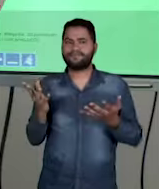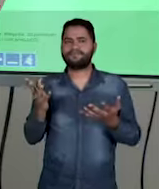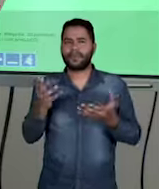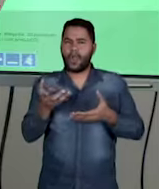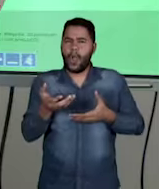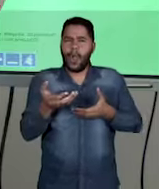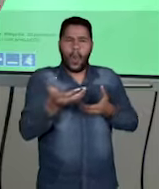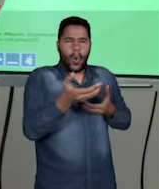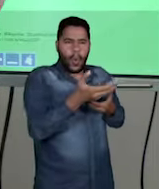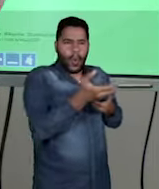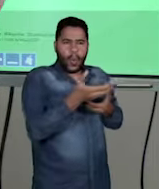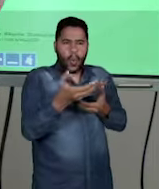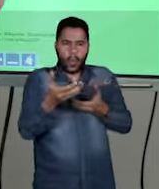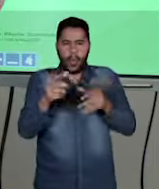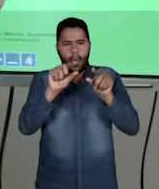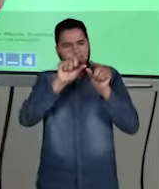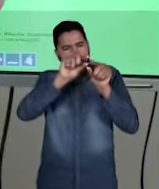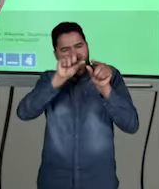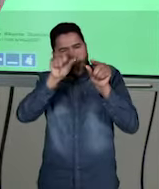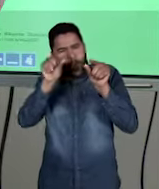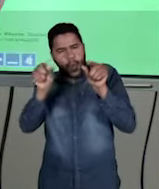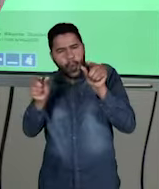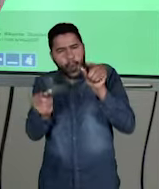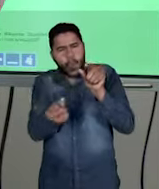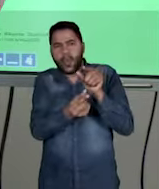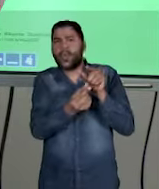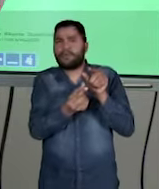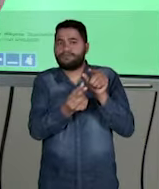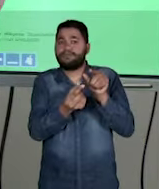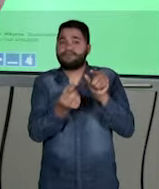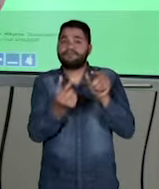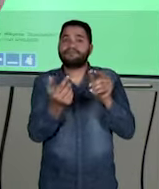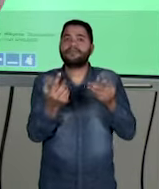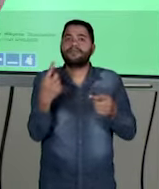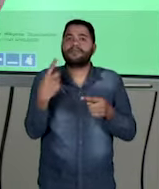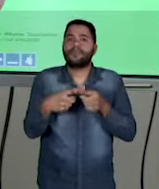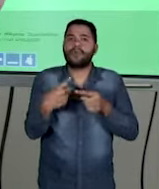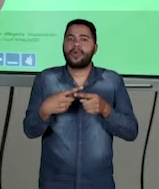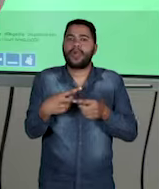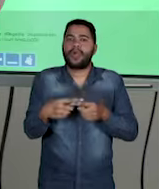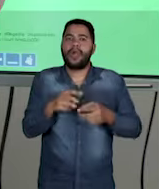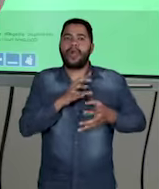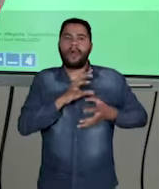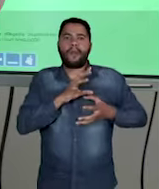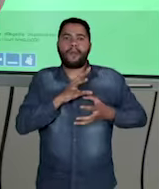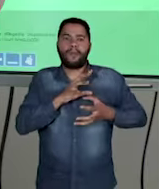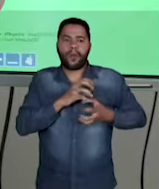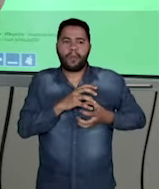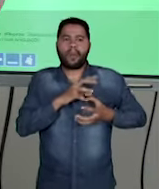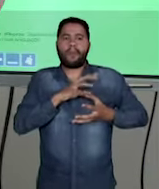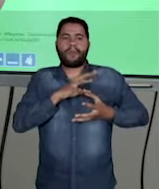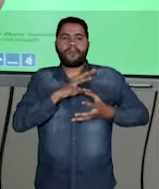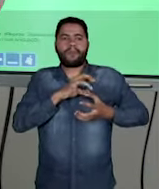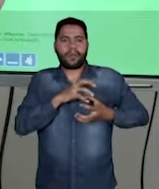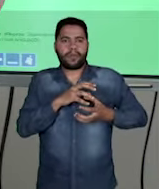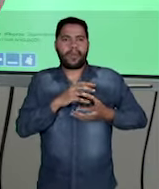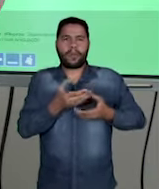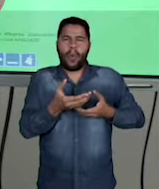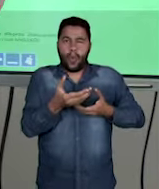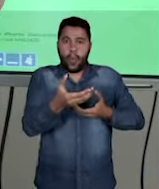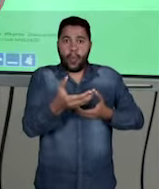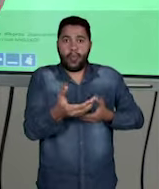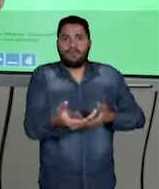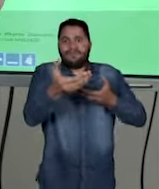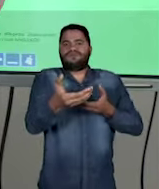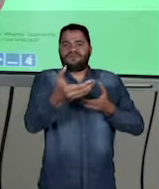caminhão do Corpo de Bombeiros. Ela é resistente, ela tem uma fibra, porque a pressão da água que sai ali é muito forte. A mesma coisa acontece